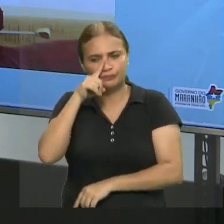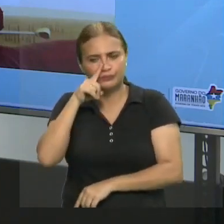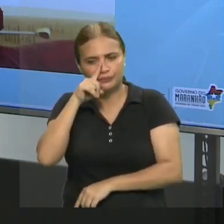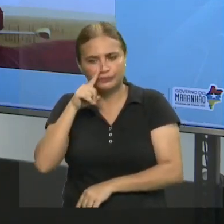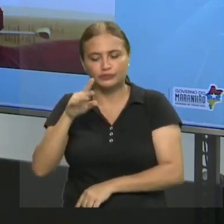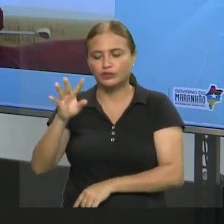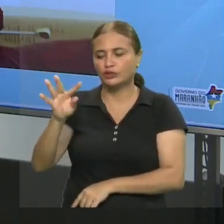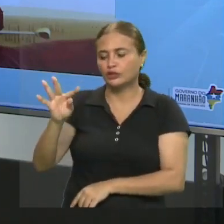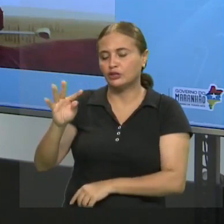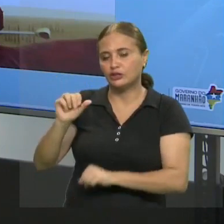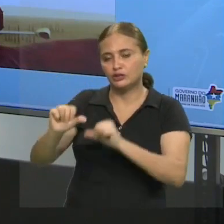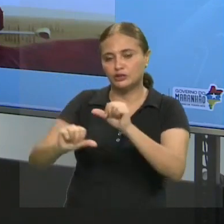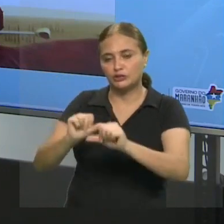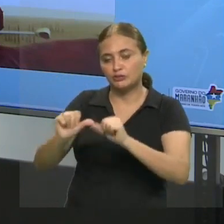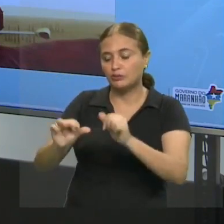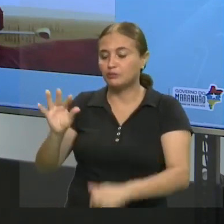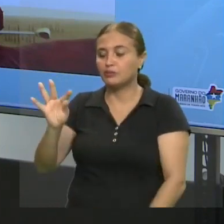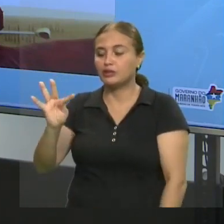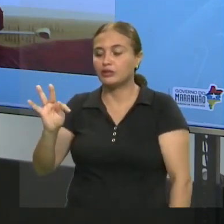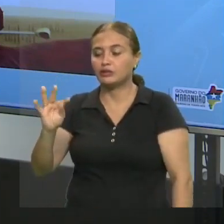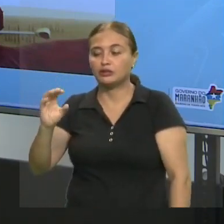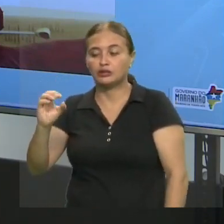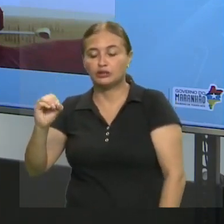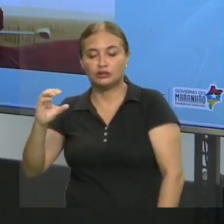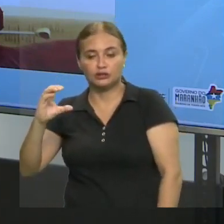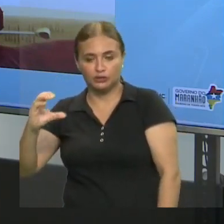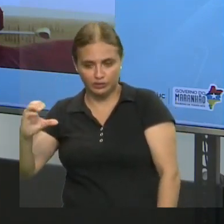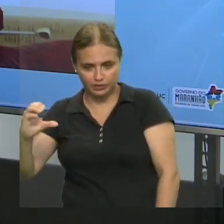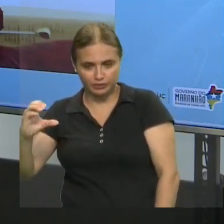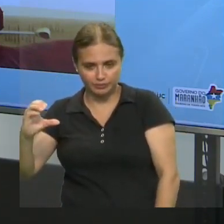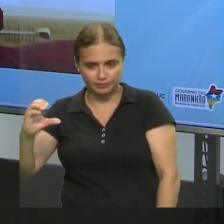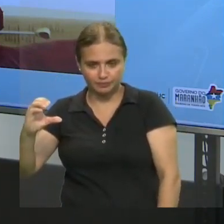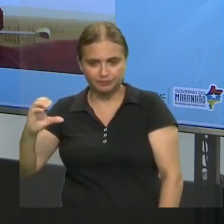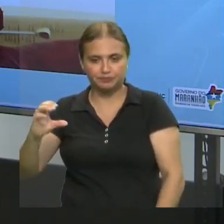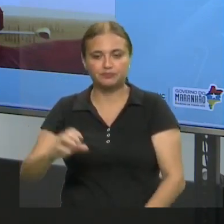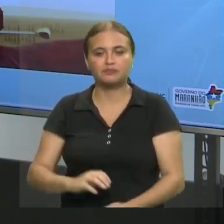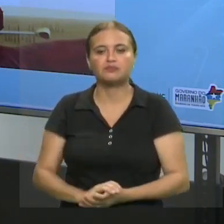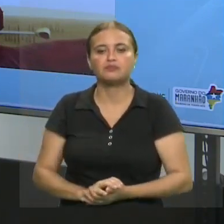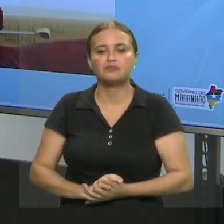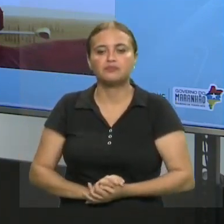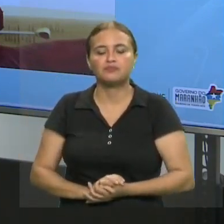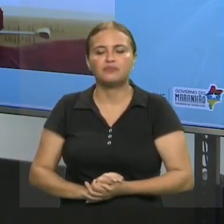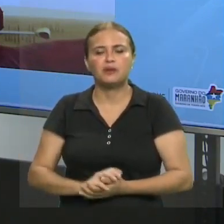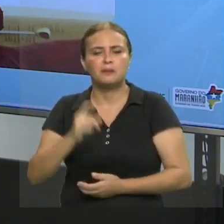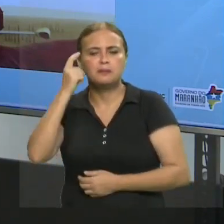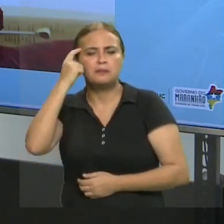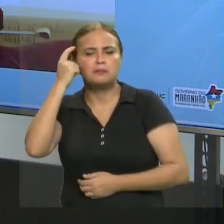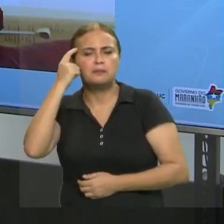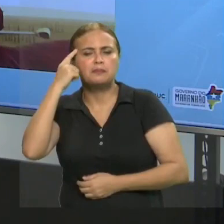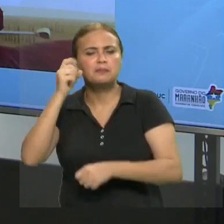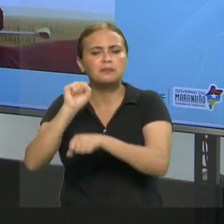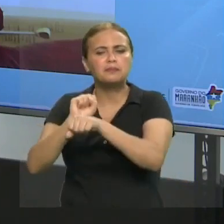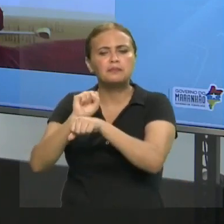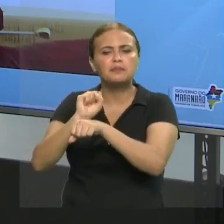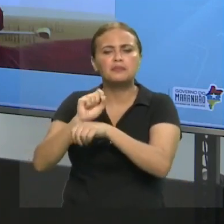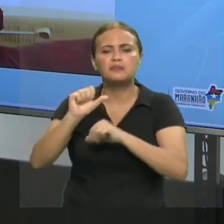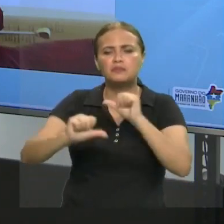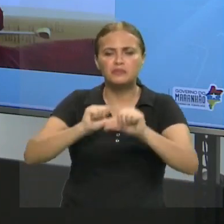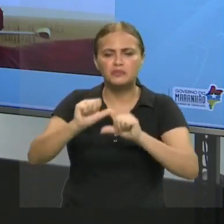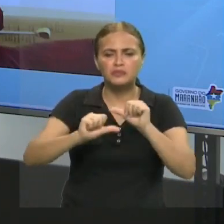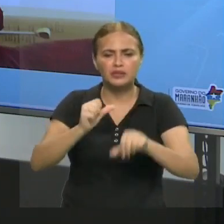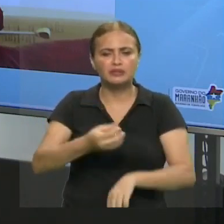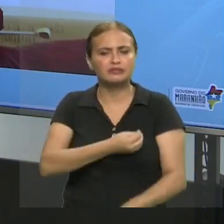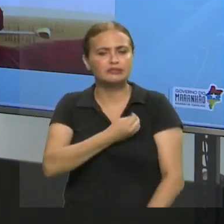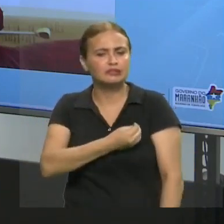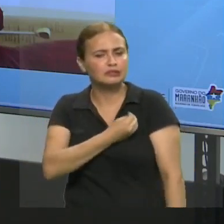transtornos obsessivos compulsivos, e a gente tem que parar e pensar, né? O que é que eu estou fazendo e o que é que eu tenho que mudar na minha vida para